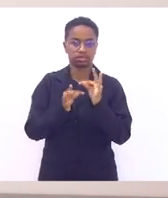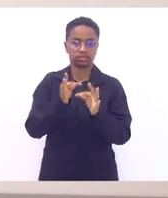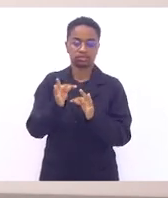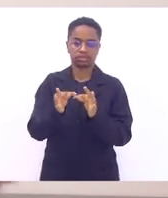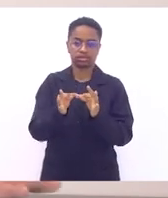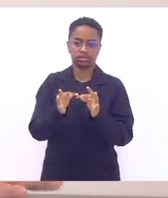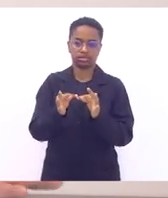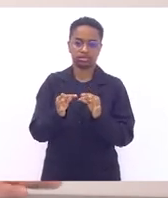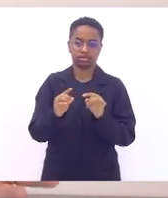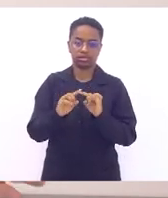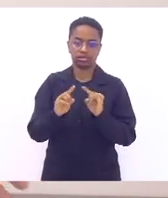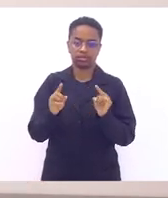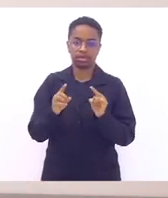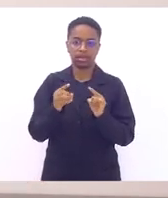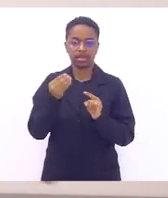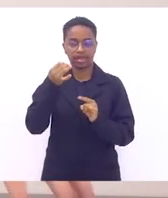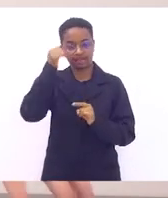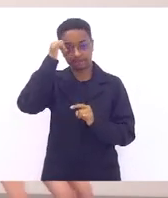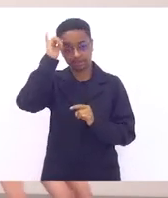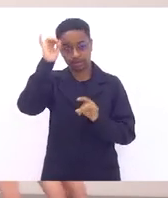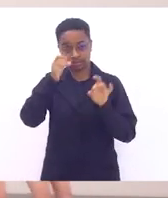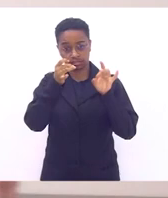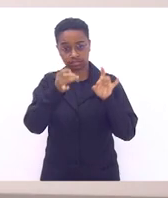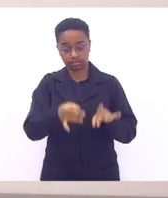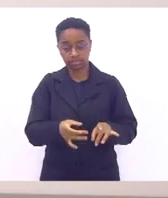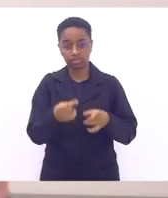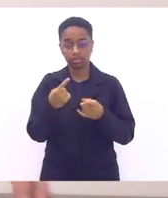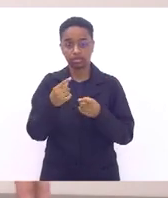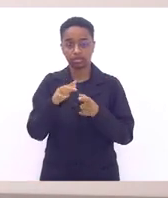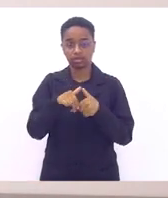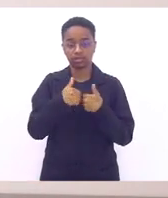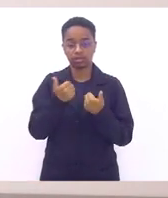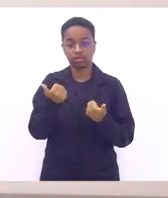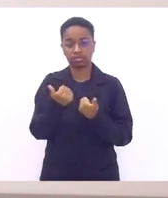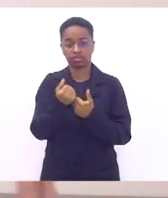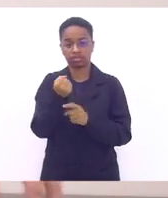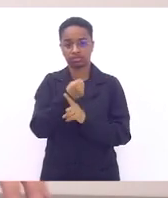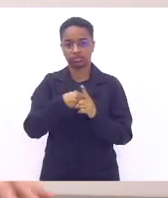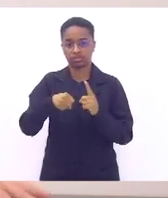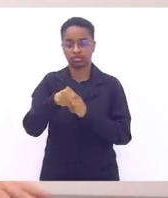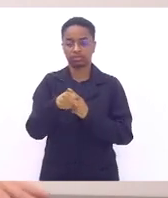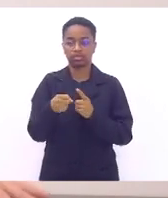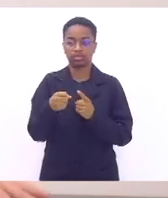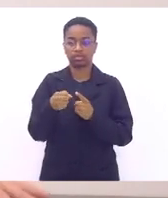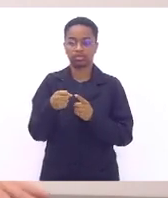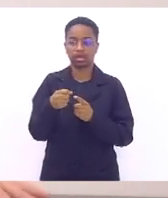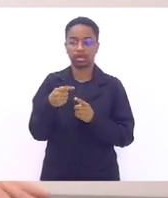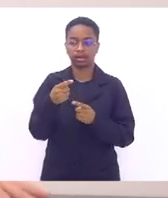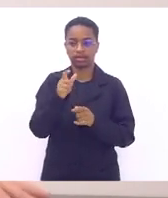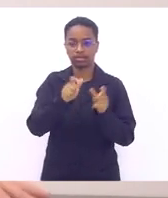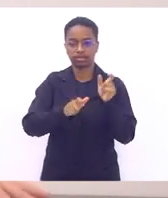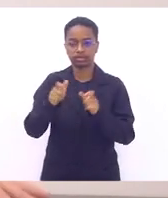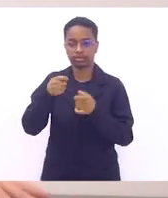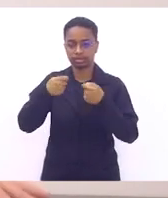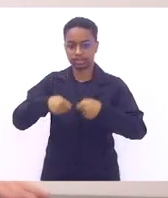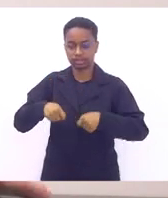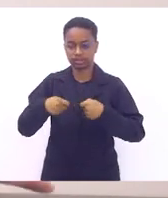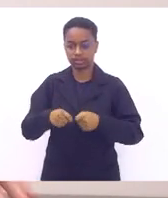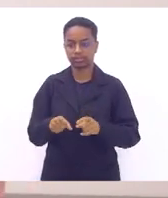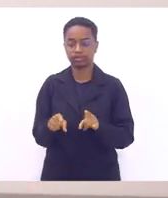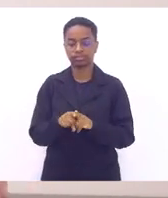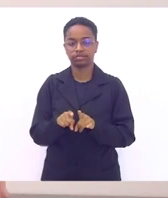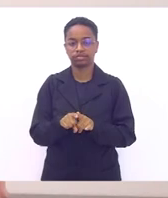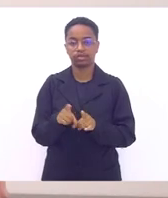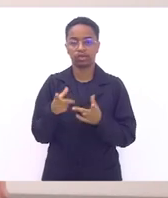e não a interrupção por conta do apoio social para as pessoas que precisavam, como a Regina deu esse destaque, é um